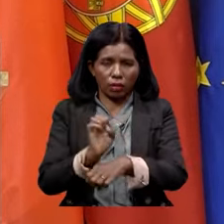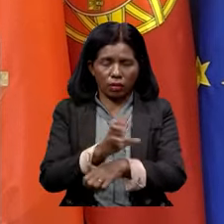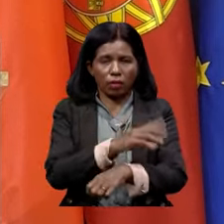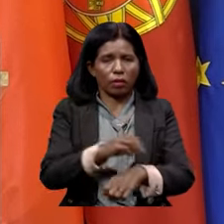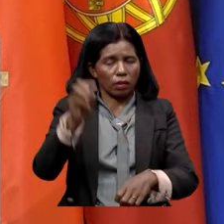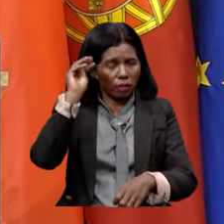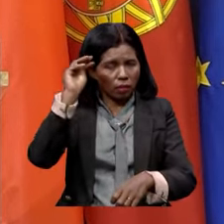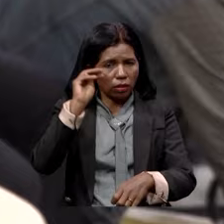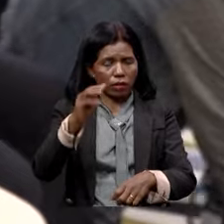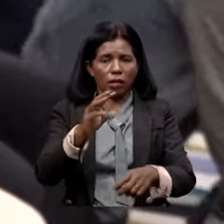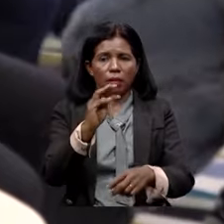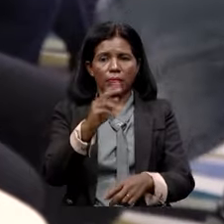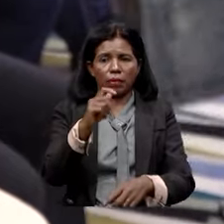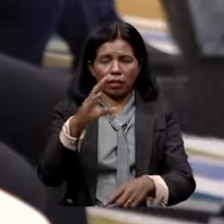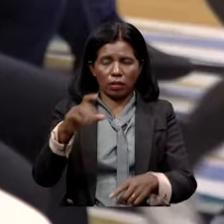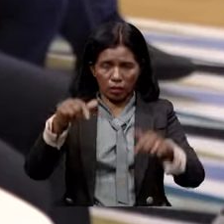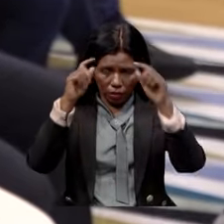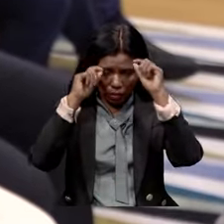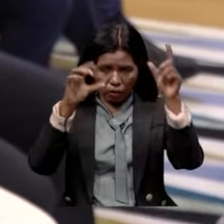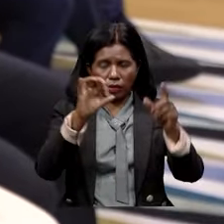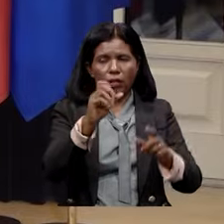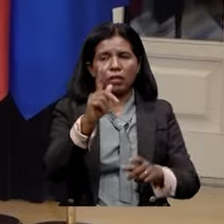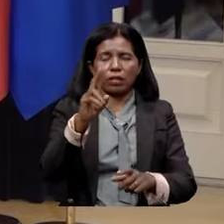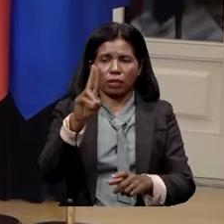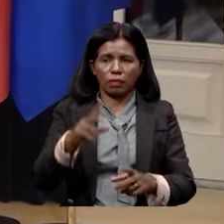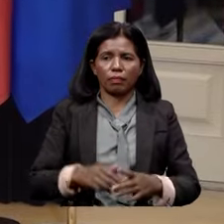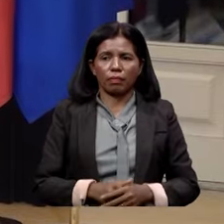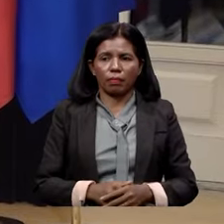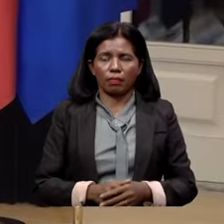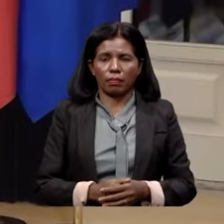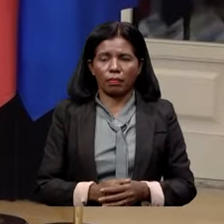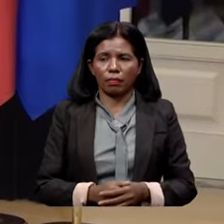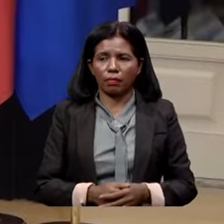ministro do Turismo e no Ambiente de Timor-Leste, Francisco Calvadilai. Romualdo Neves, GMN.